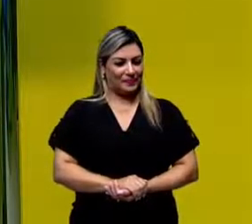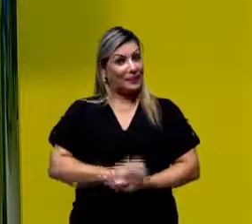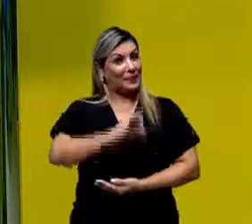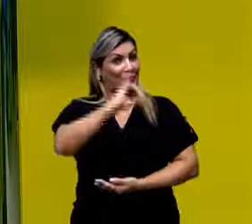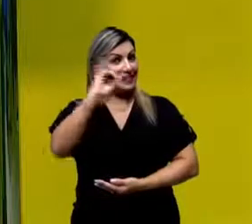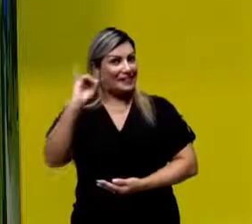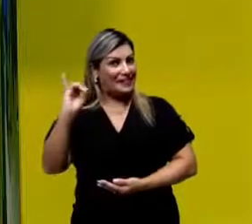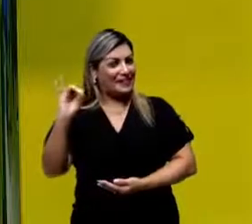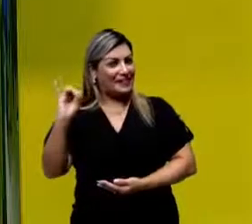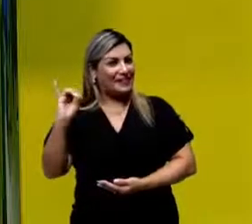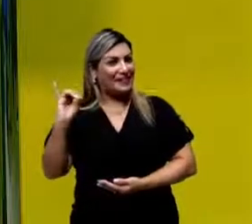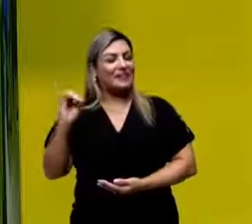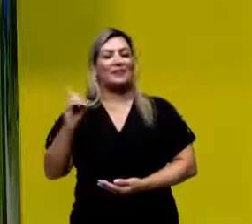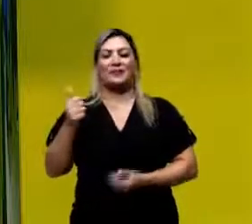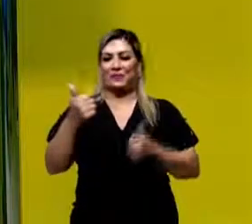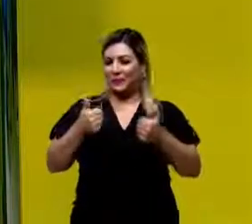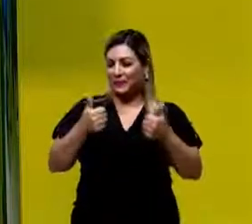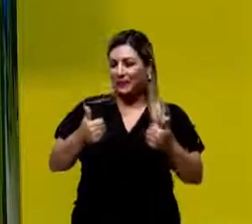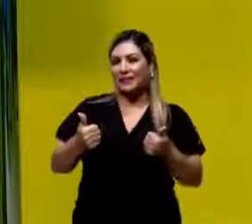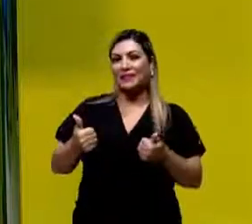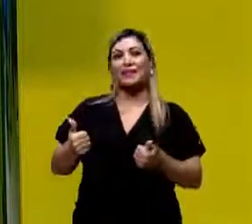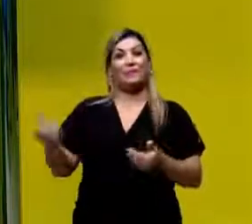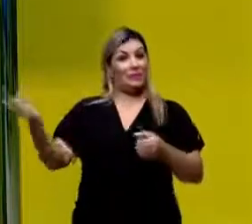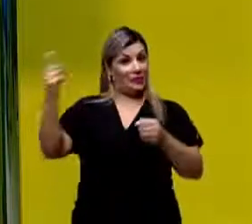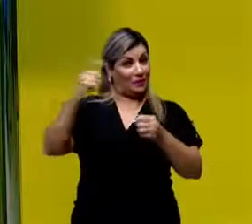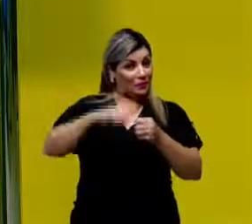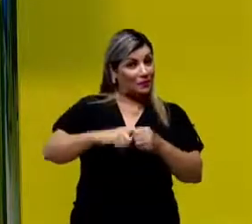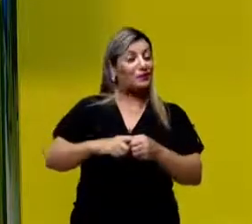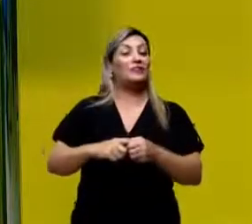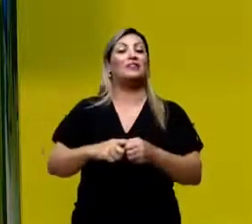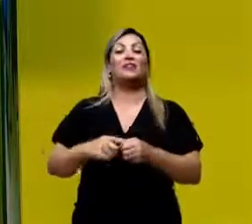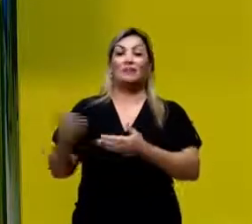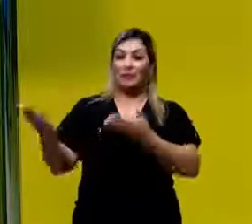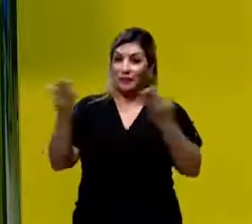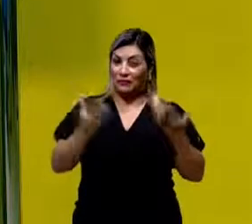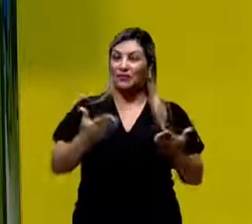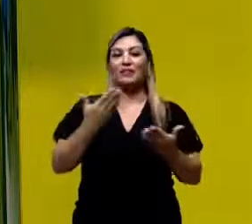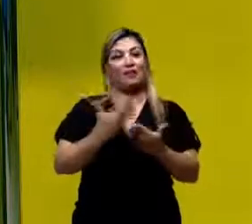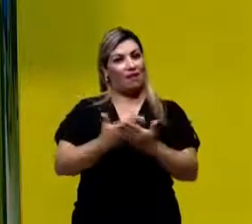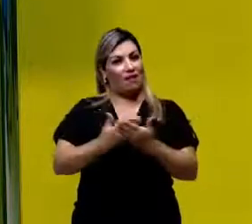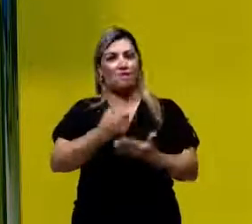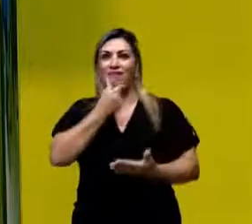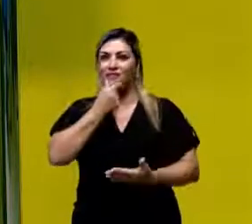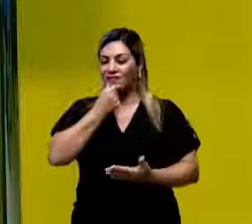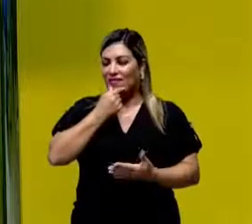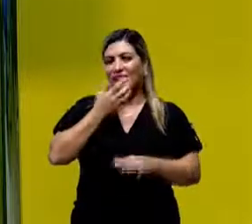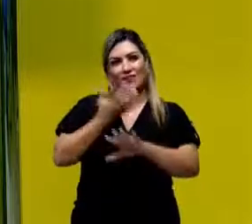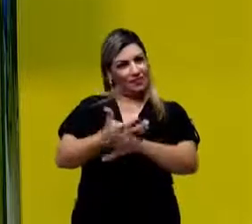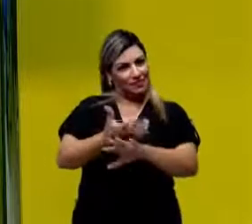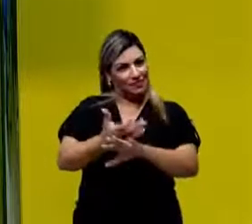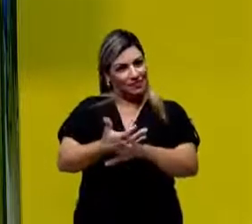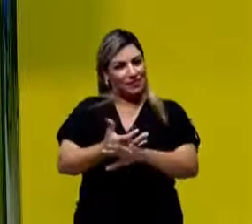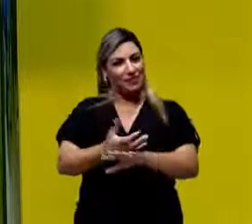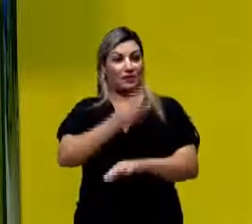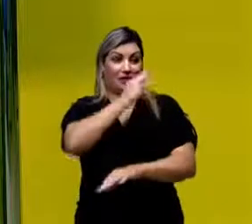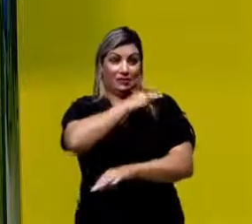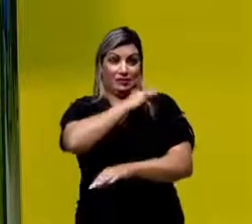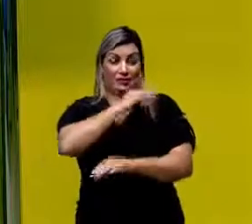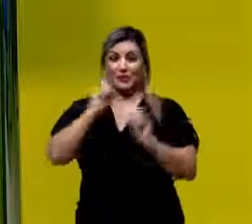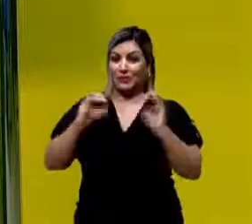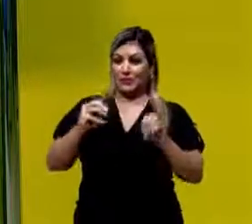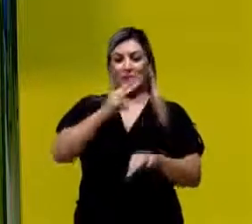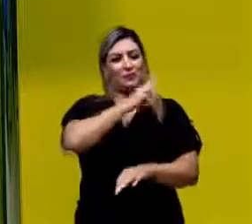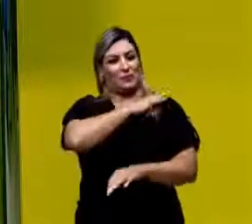hello é viu ano El Canto our English Class bem-vindos A nossa aula de língua inglesa para